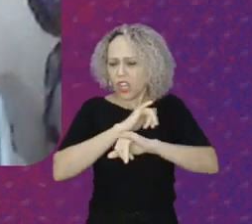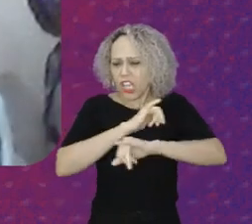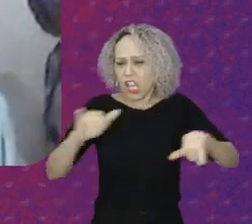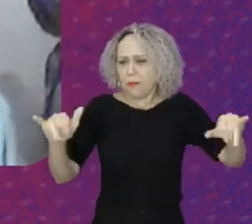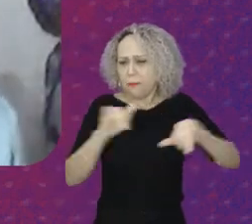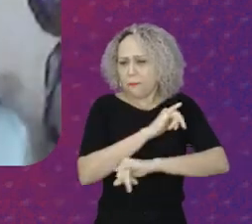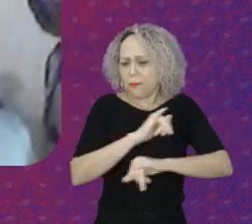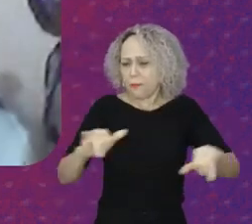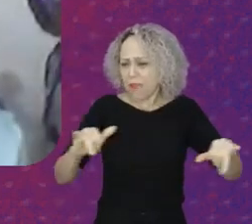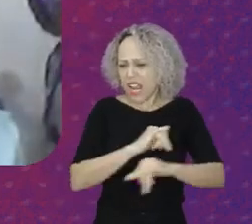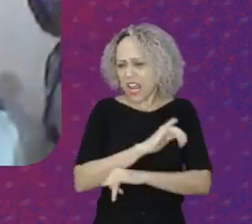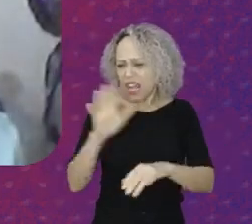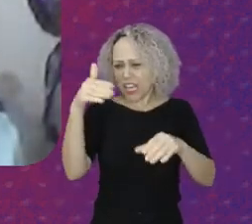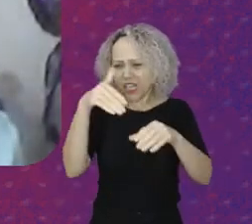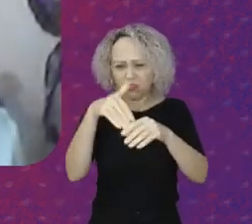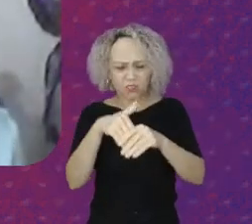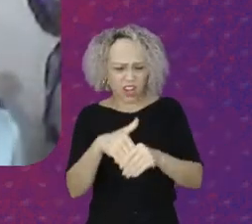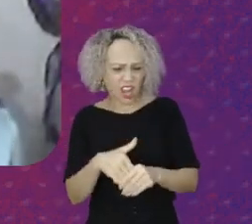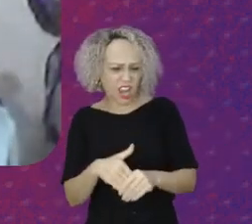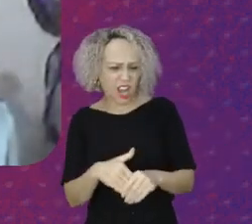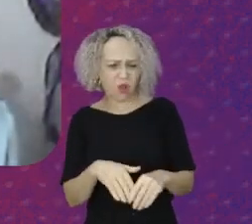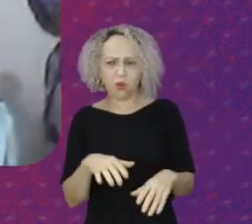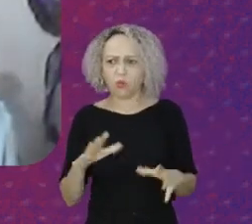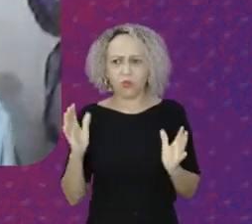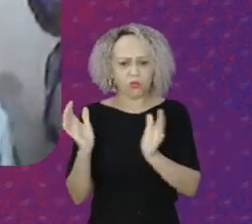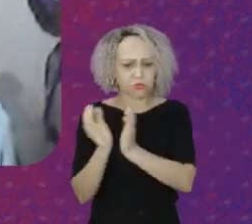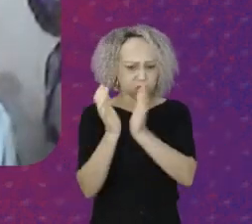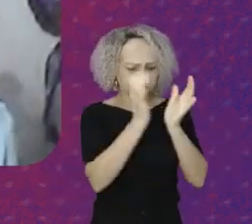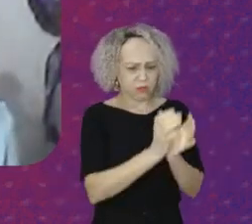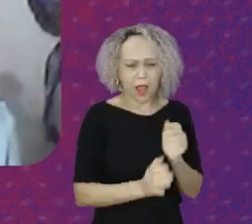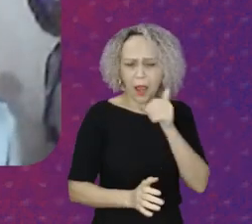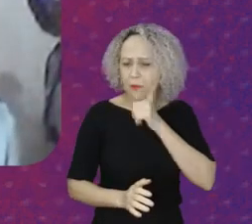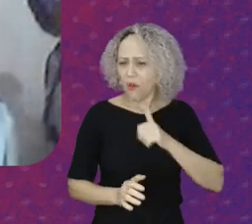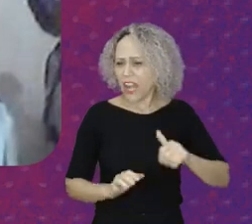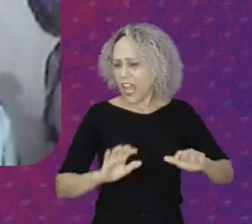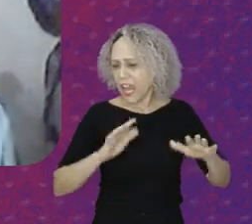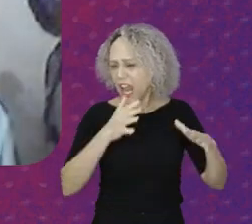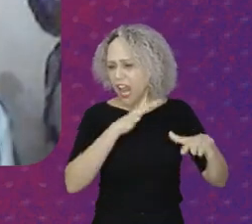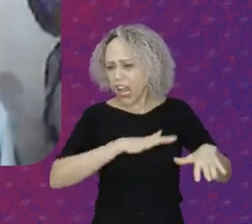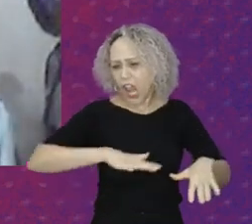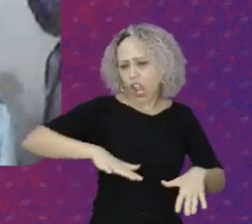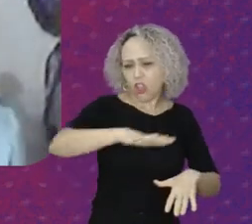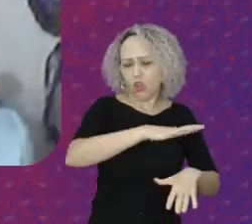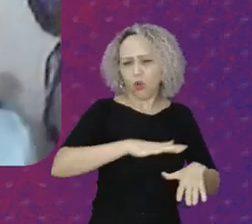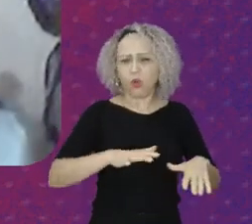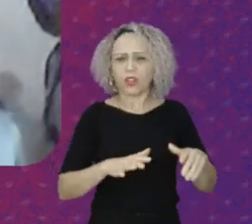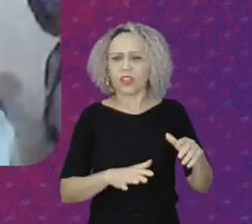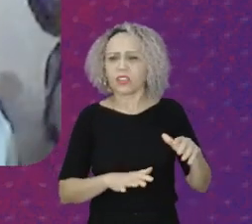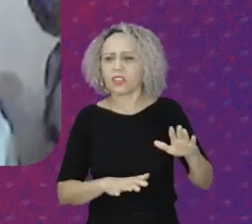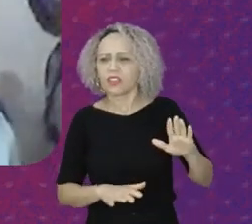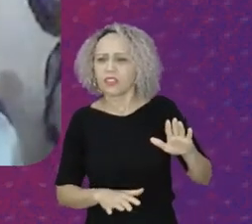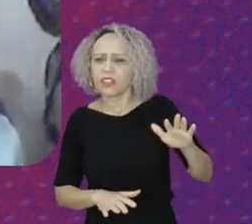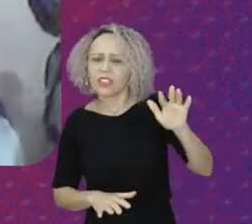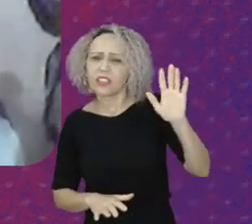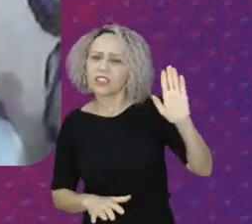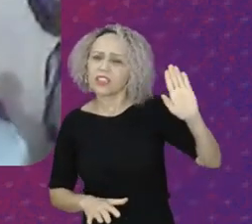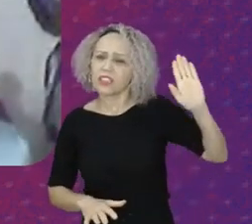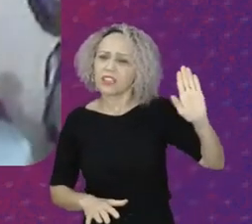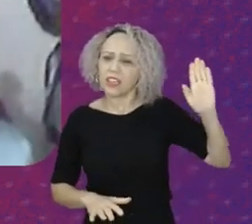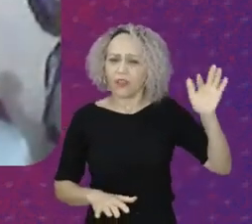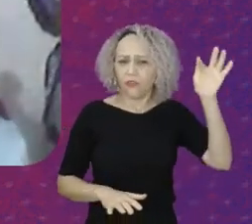campanha muito coletiva, a mulherada toda que era federal fez dobradinha com